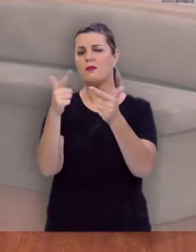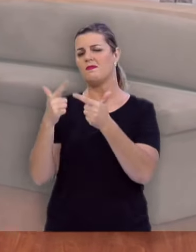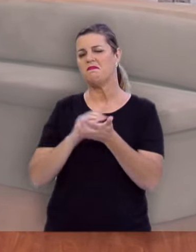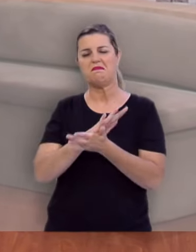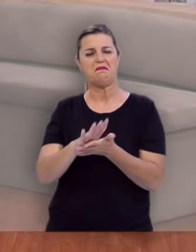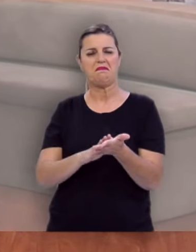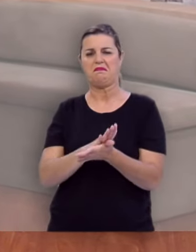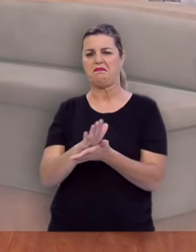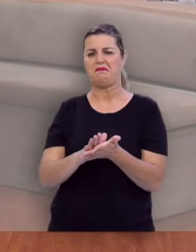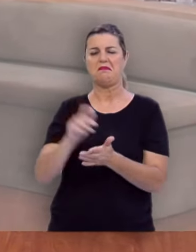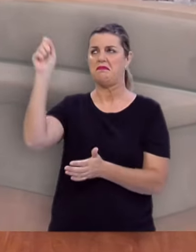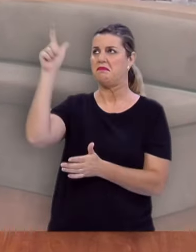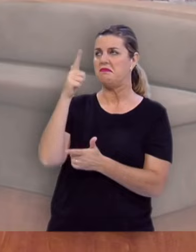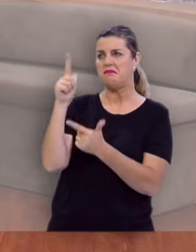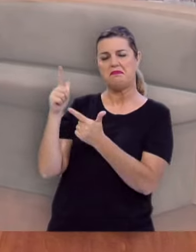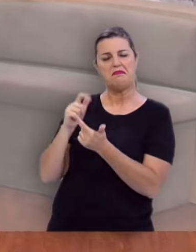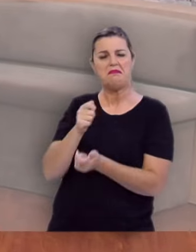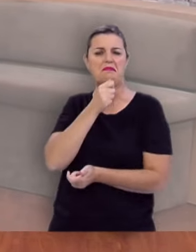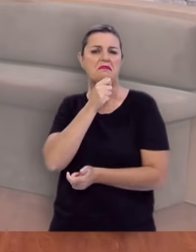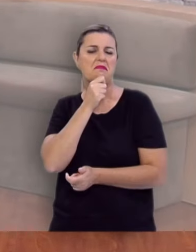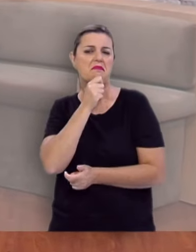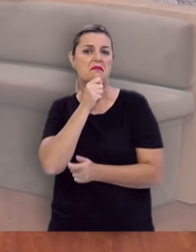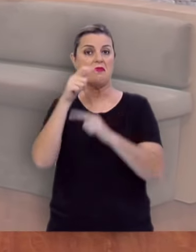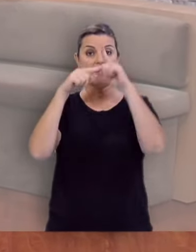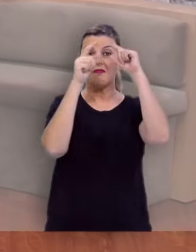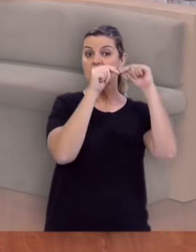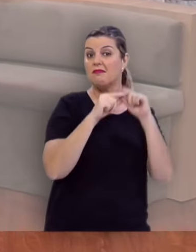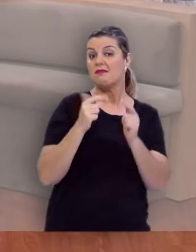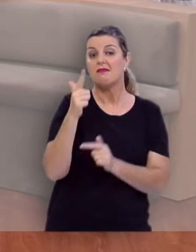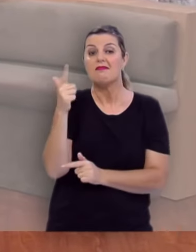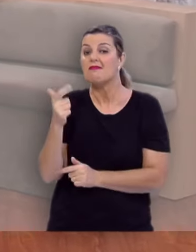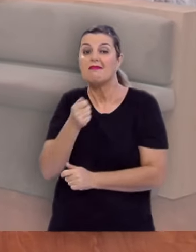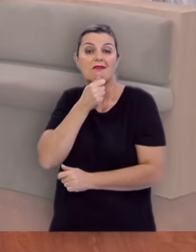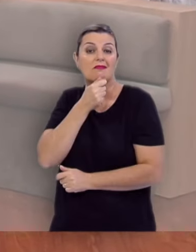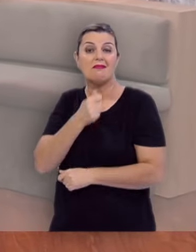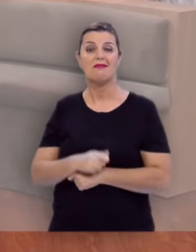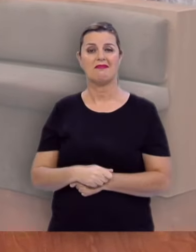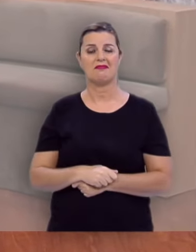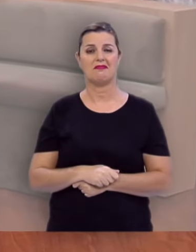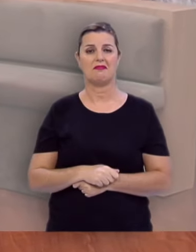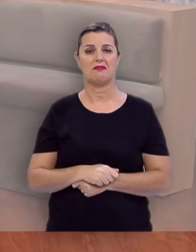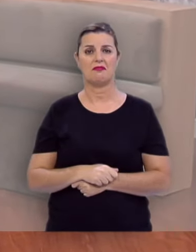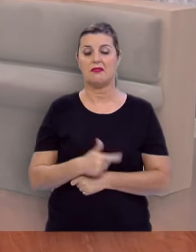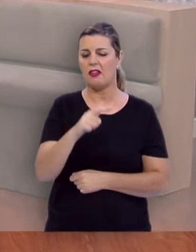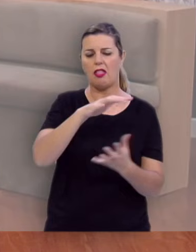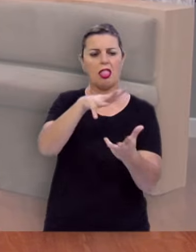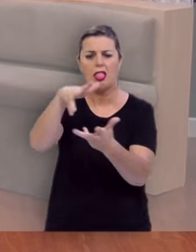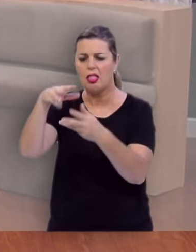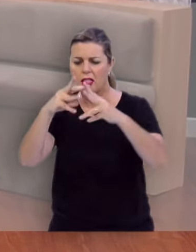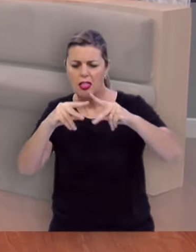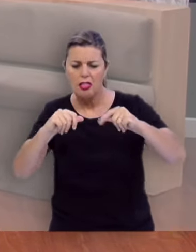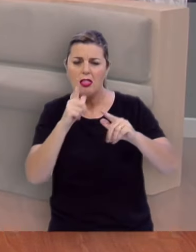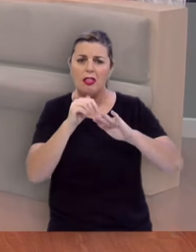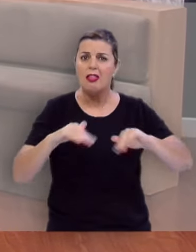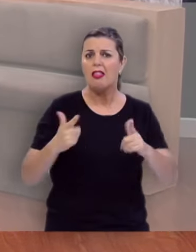existia ainda. O sol não brilhava ainda. As estrelas não cintilavam ainda. Não havia terra